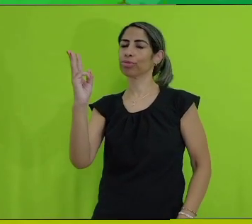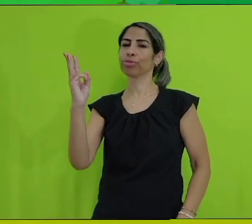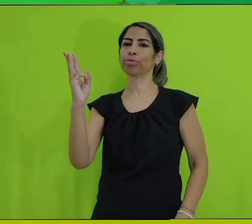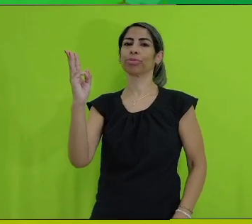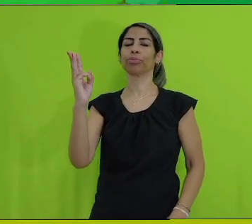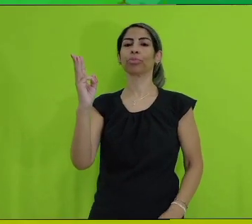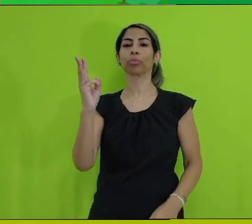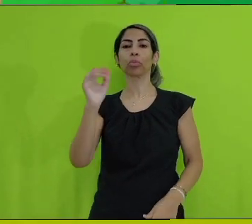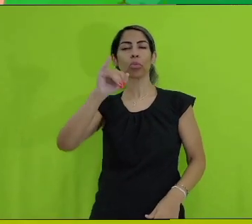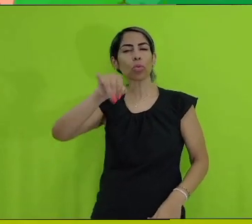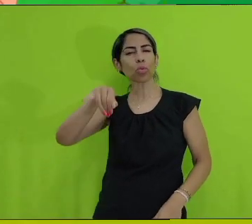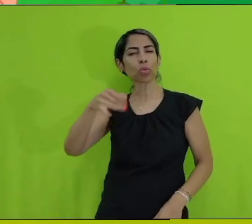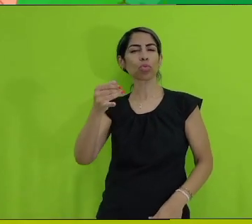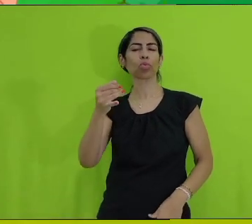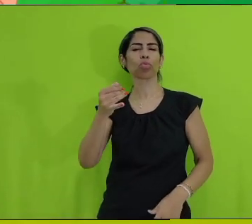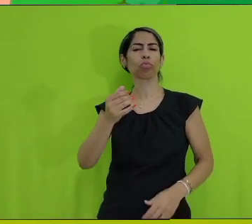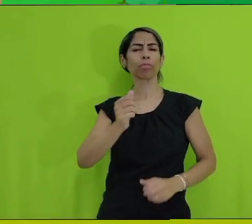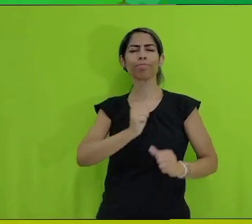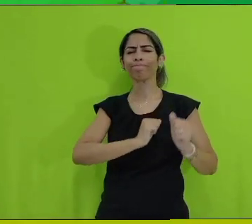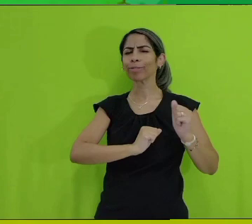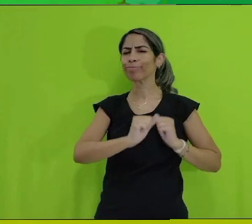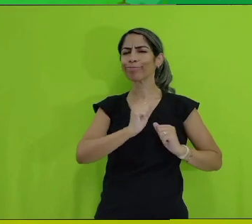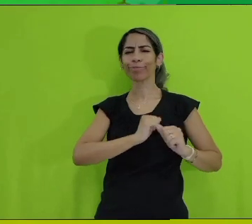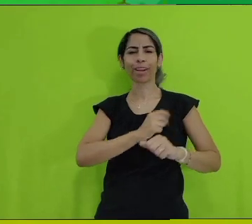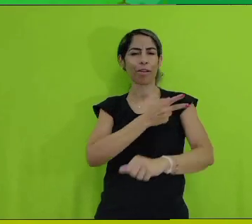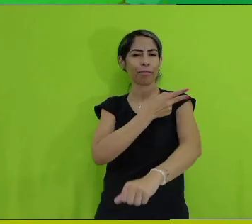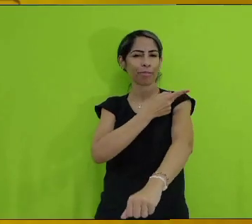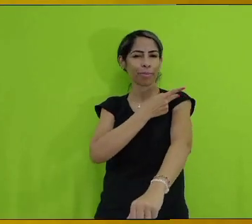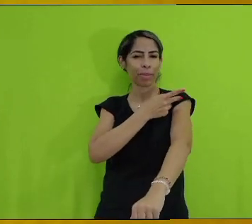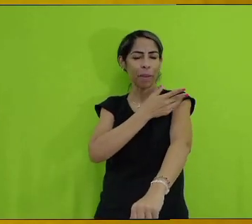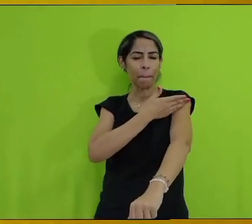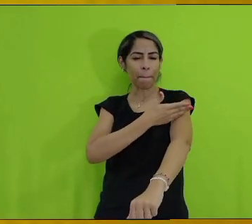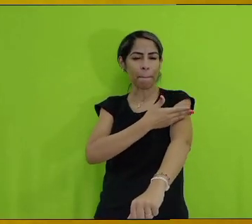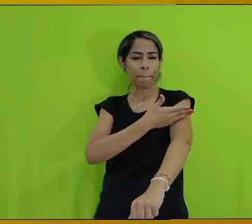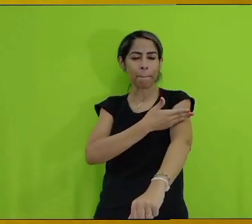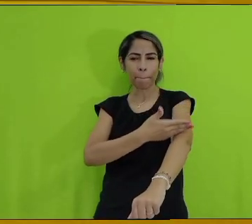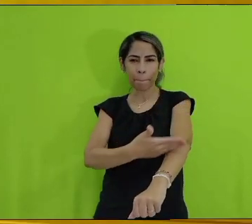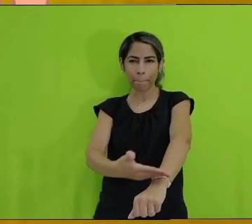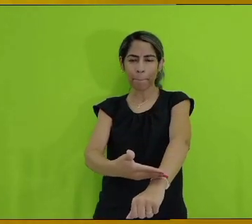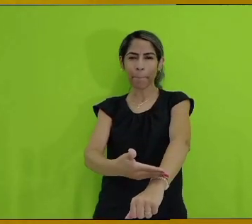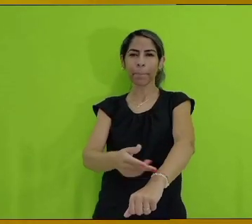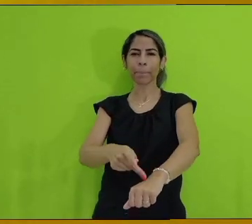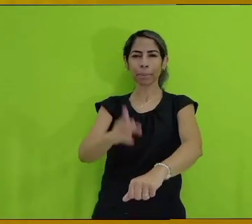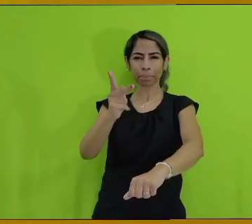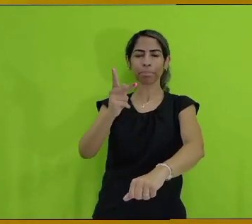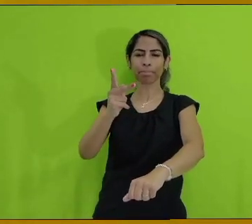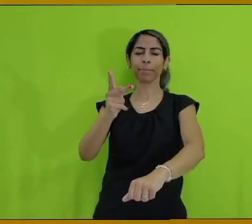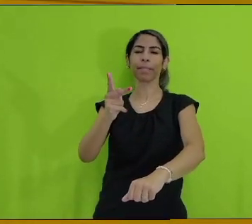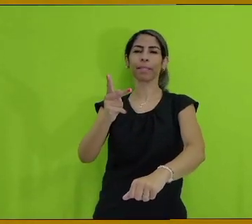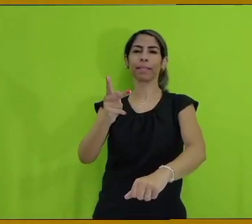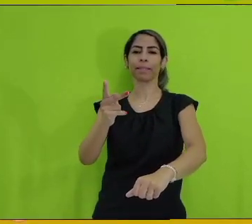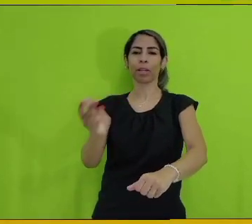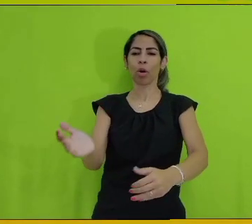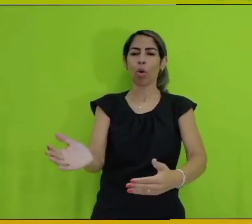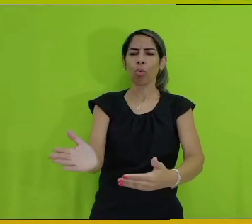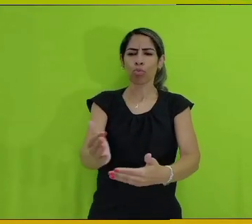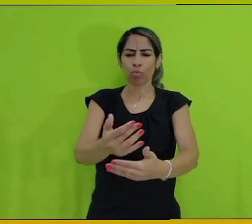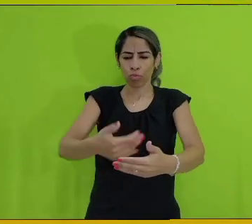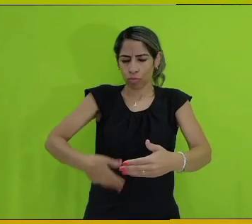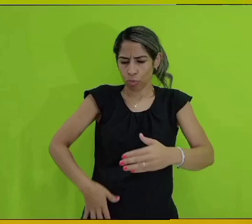pedras brancas que carregava em todos os lugares. Furtivamente, João colocou um rastro de pedras brancas